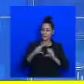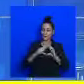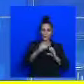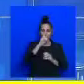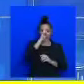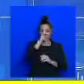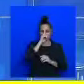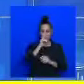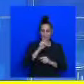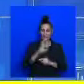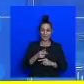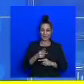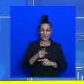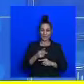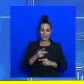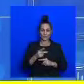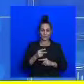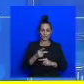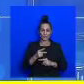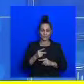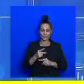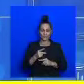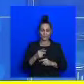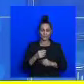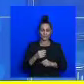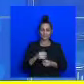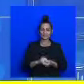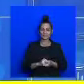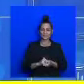É 12, bola amarela.